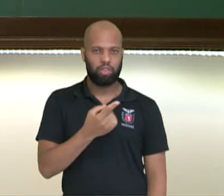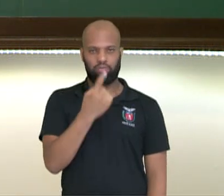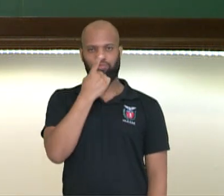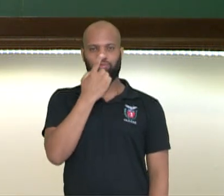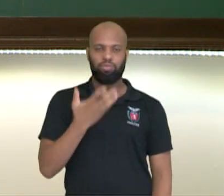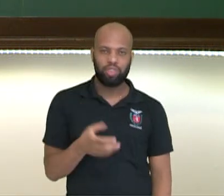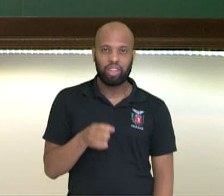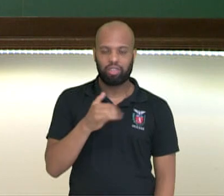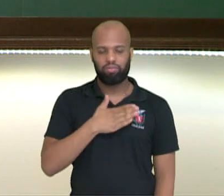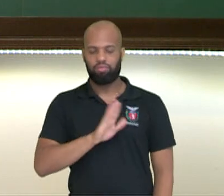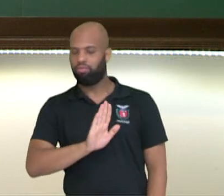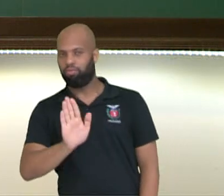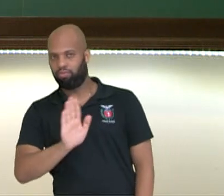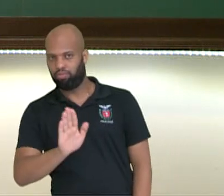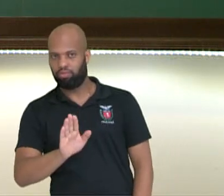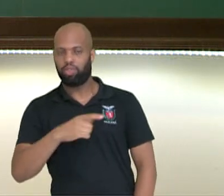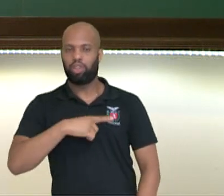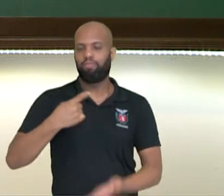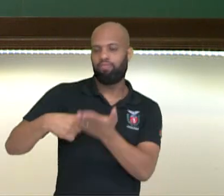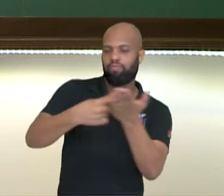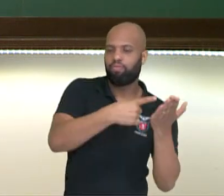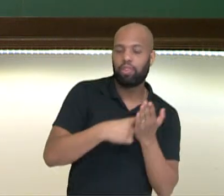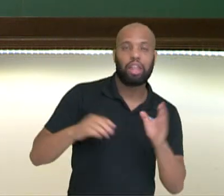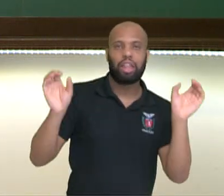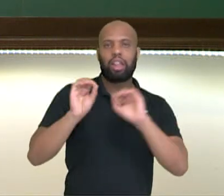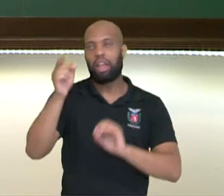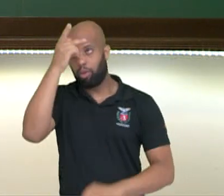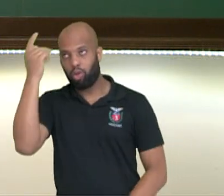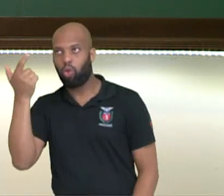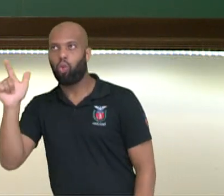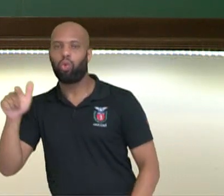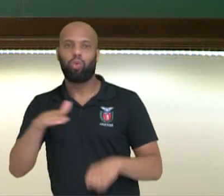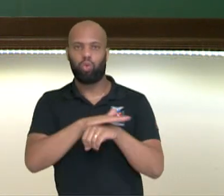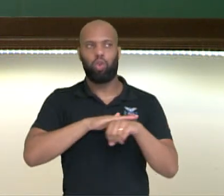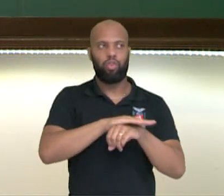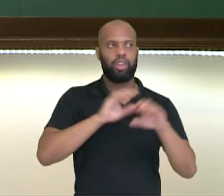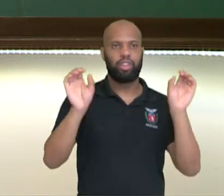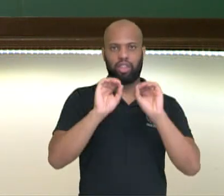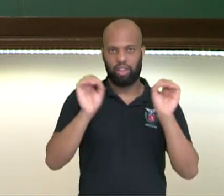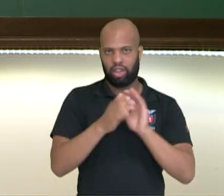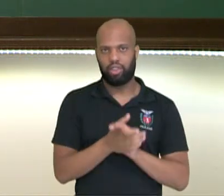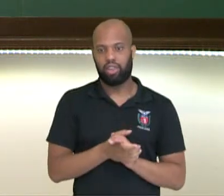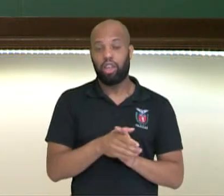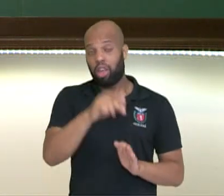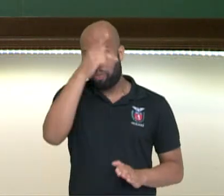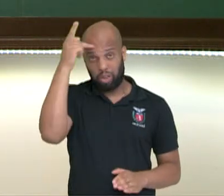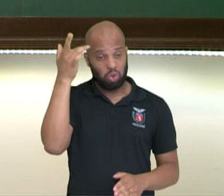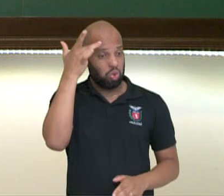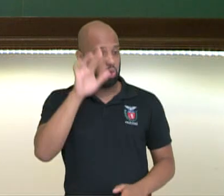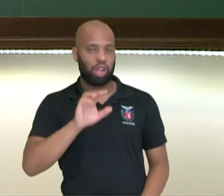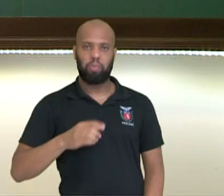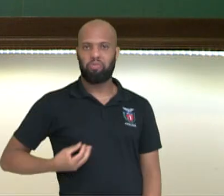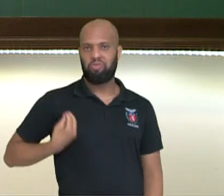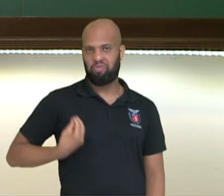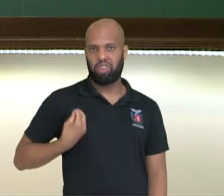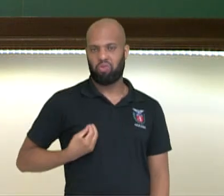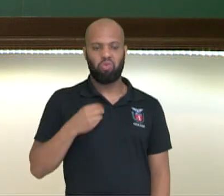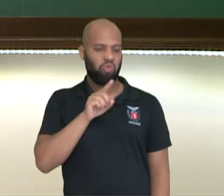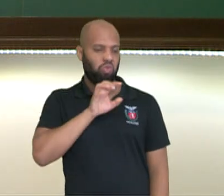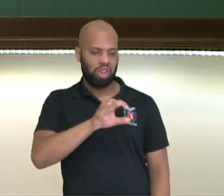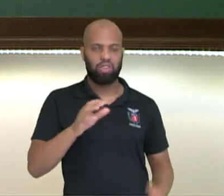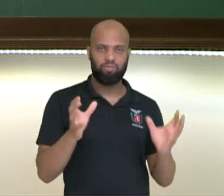que você gosta, ali só combina entre eles, ninguém de fora pode entrar na conversa. Ninguém recebe, ninguém sabe que existe aquele grupo. Mesma coisa